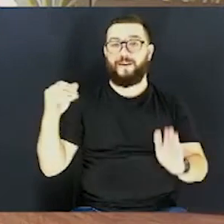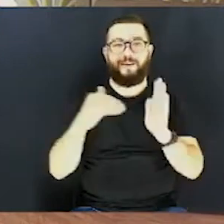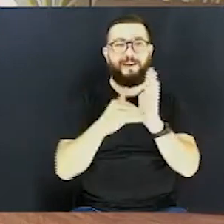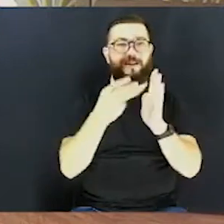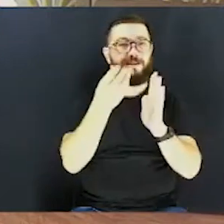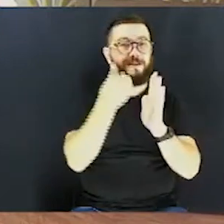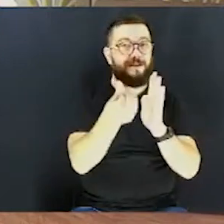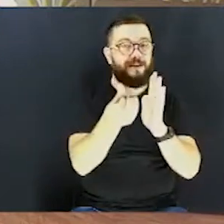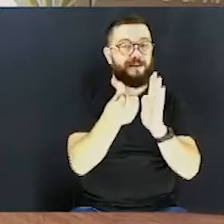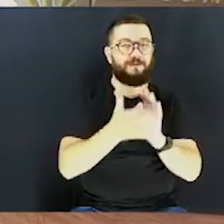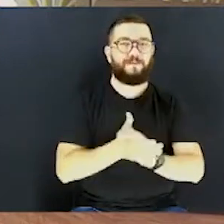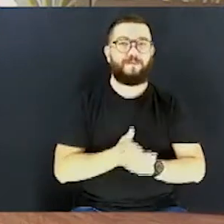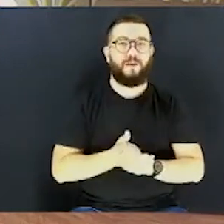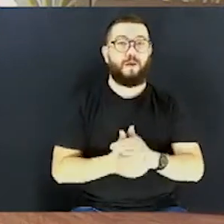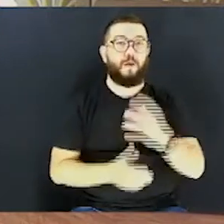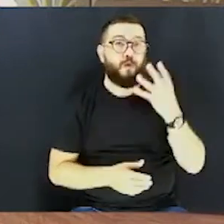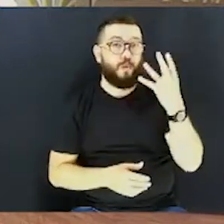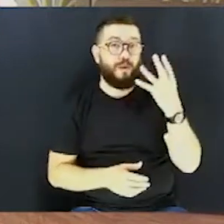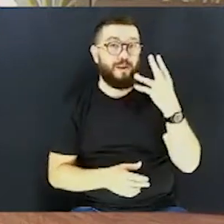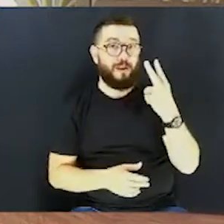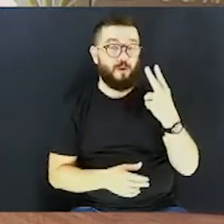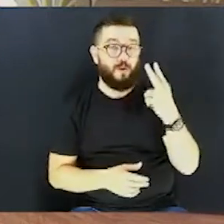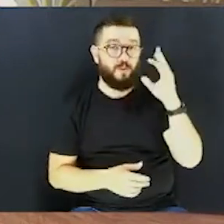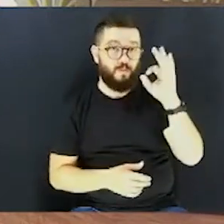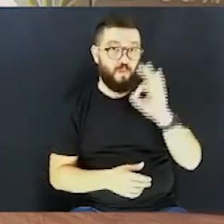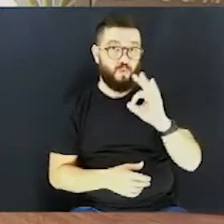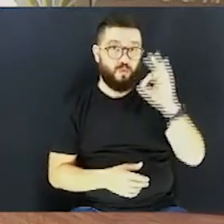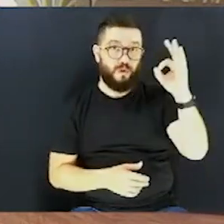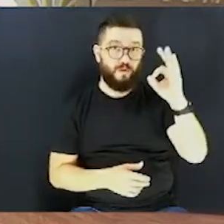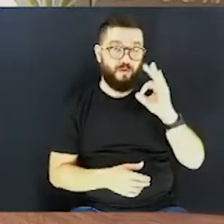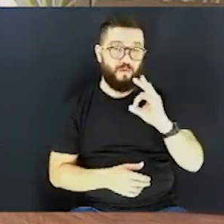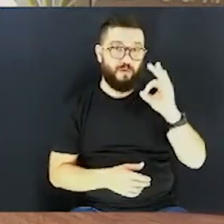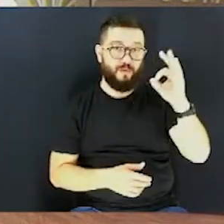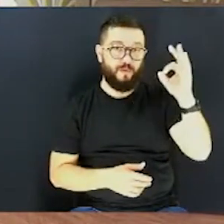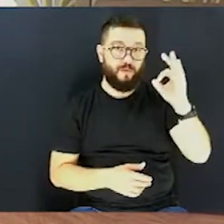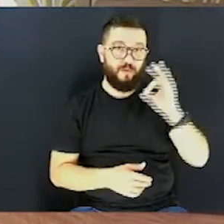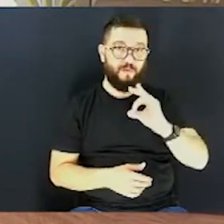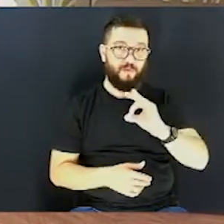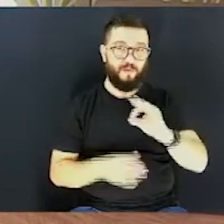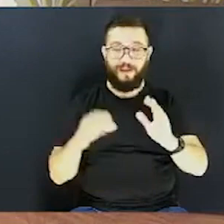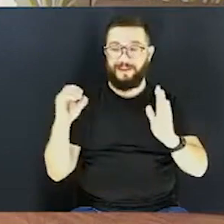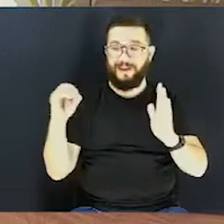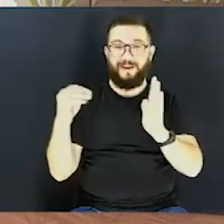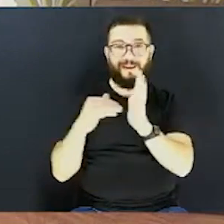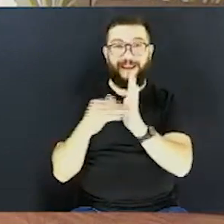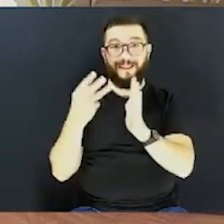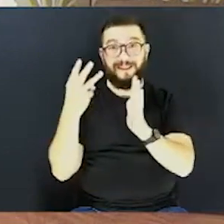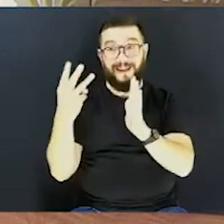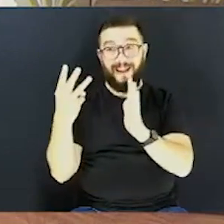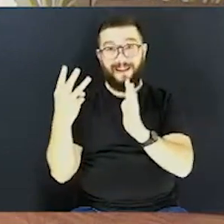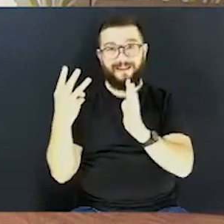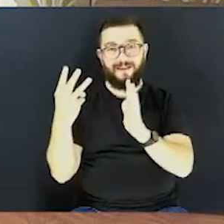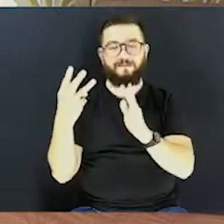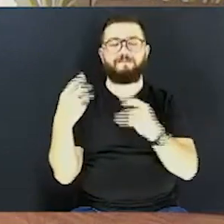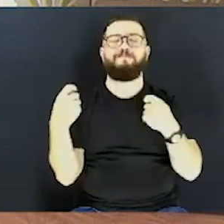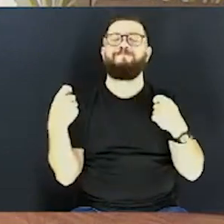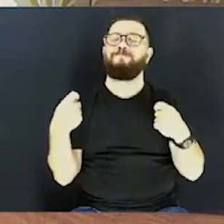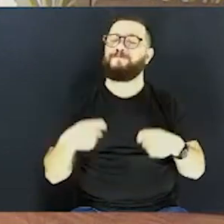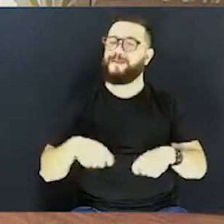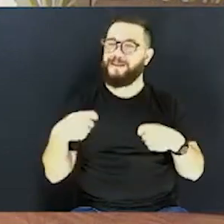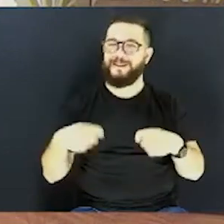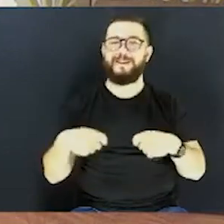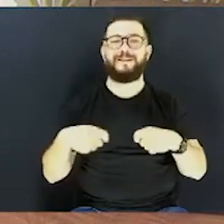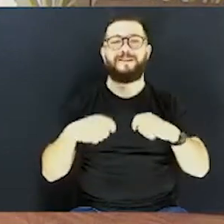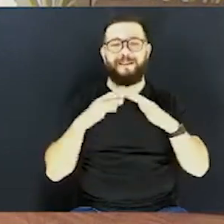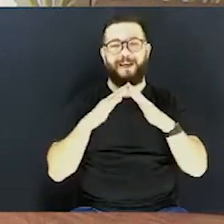42% do público de 0 a 3 anos de idade precisam de creche. E eu